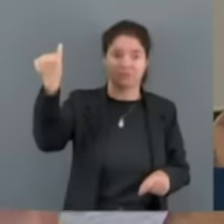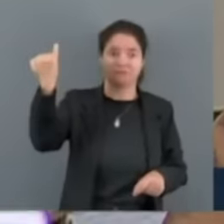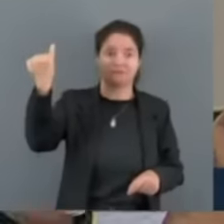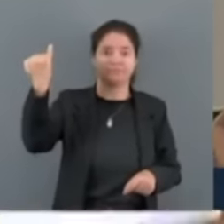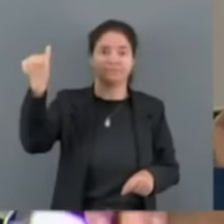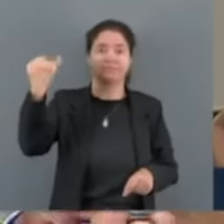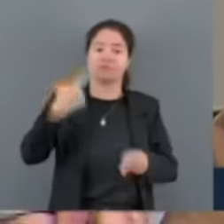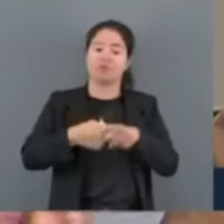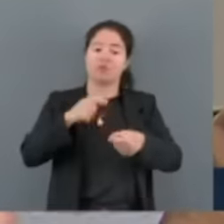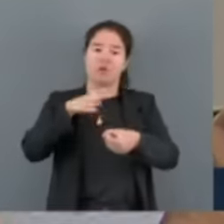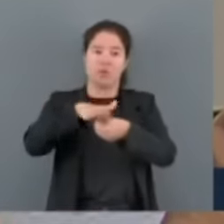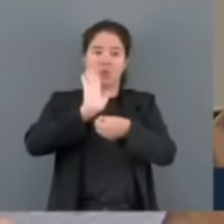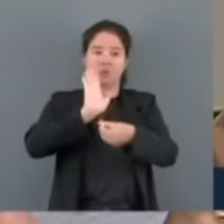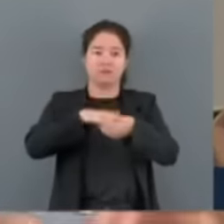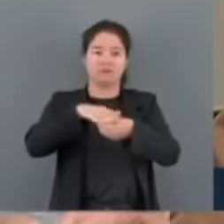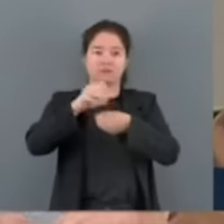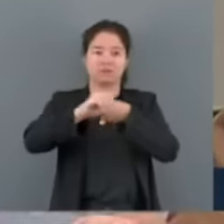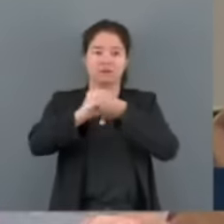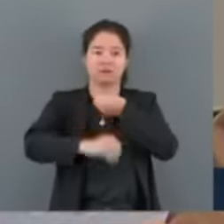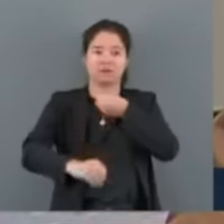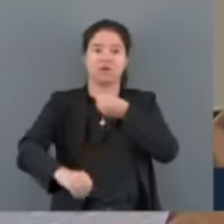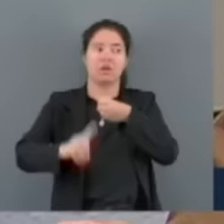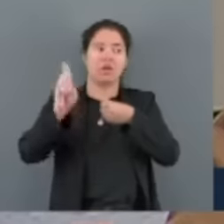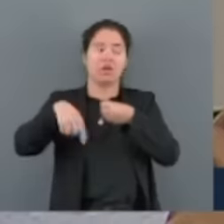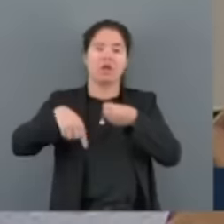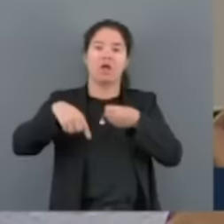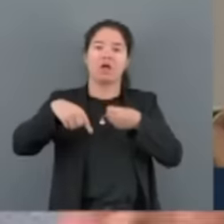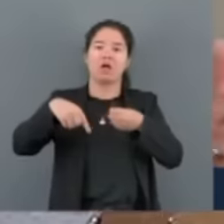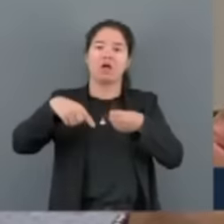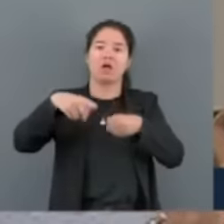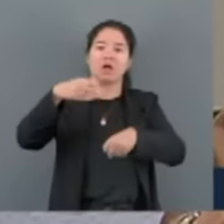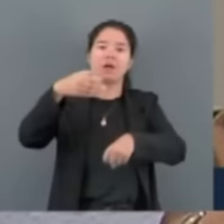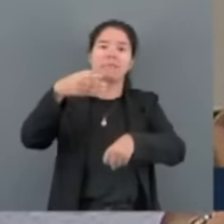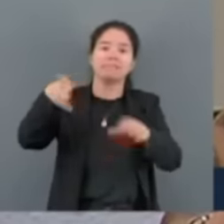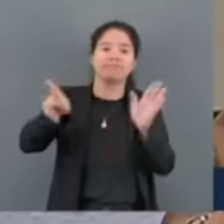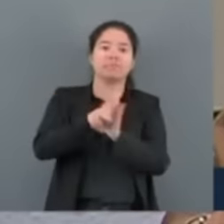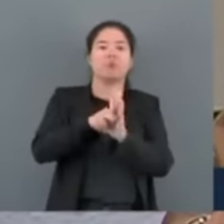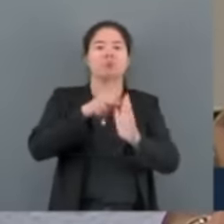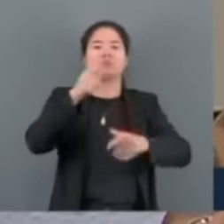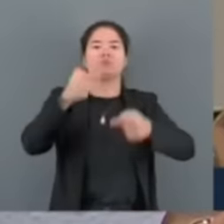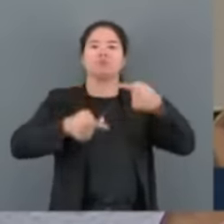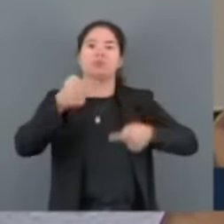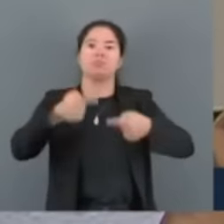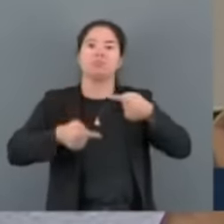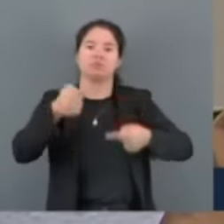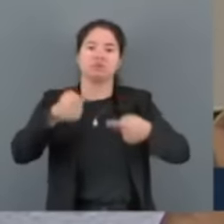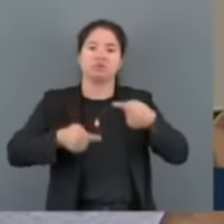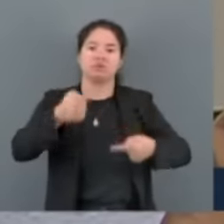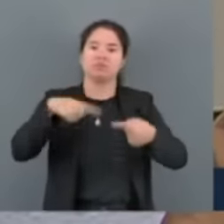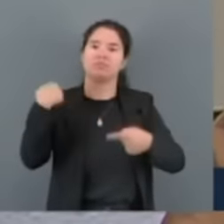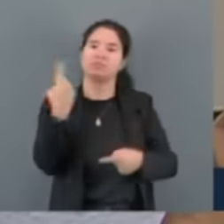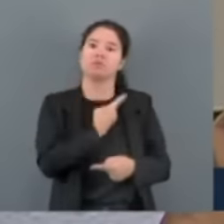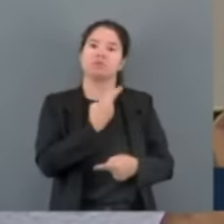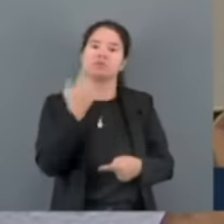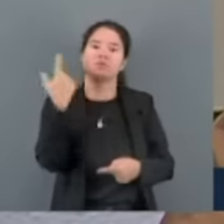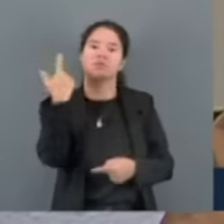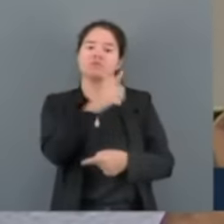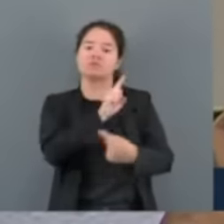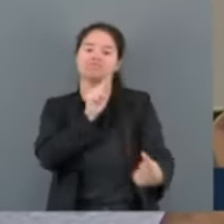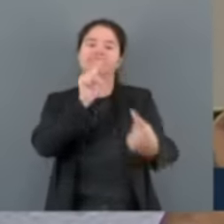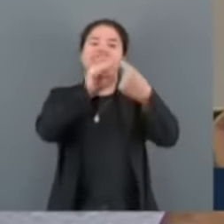o saneamento faz parte de toda a política para que consigamos atingir melhor nível de